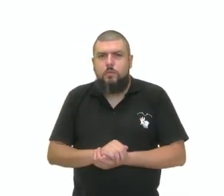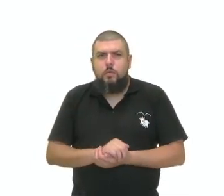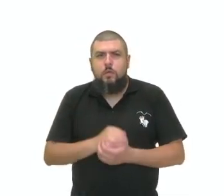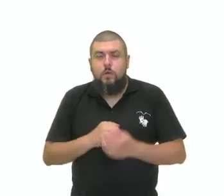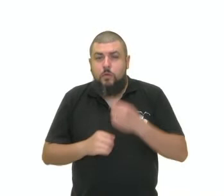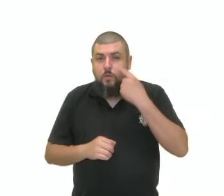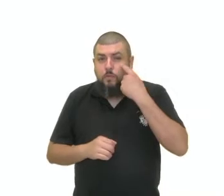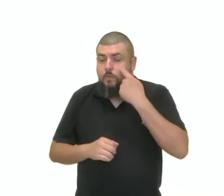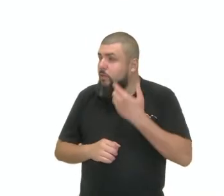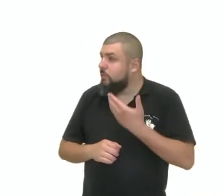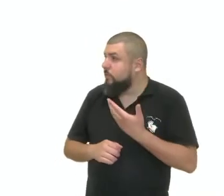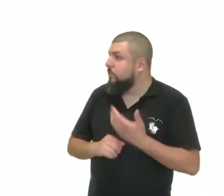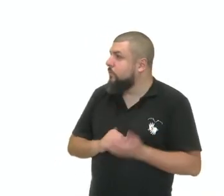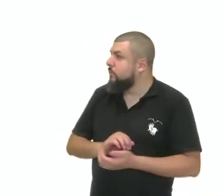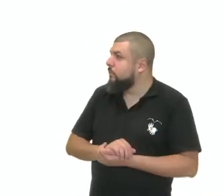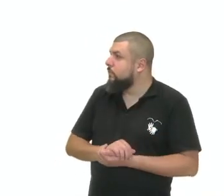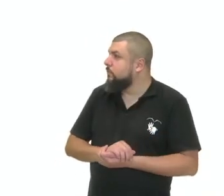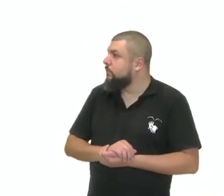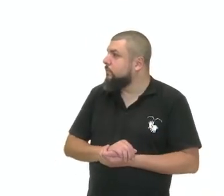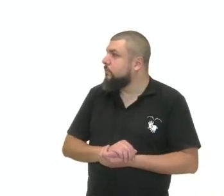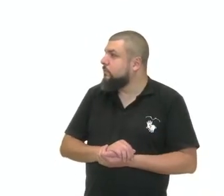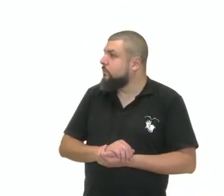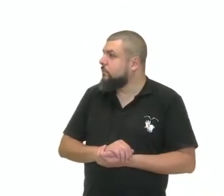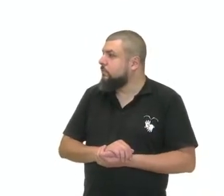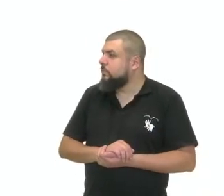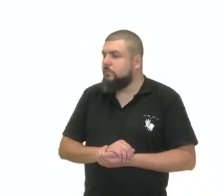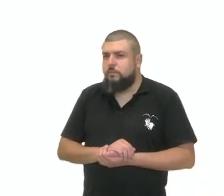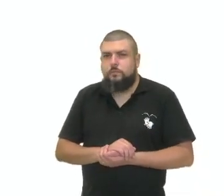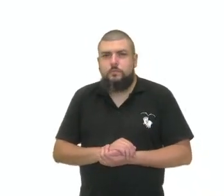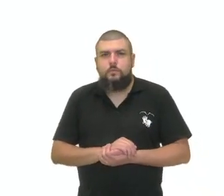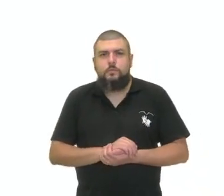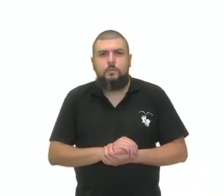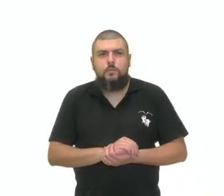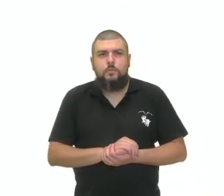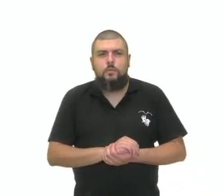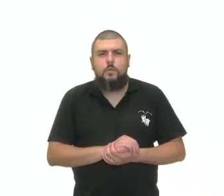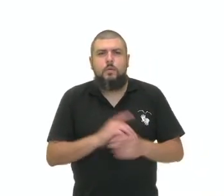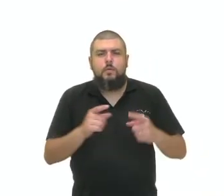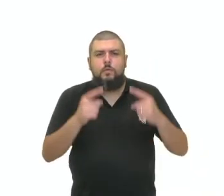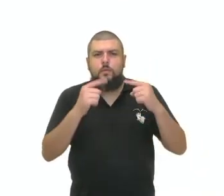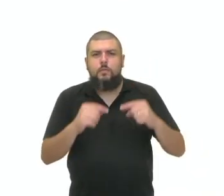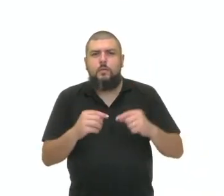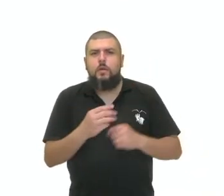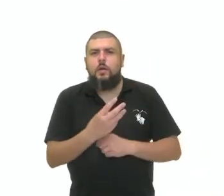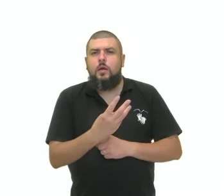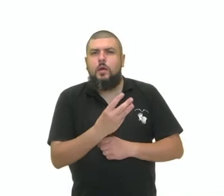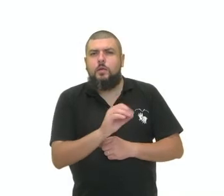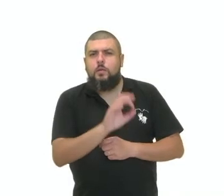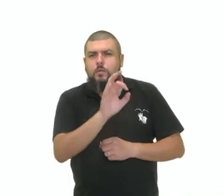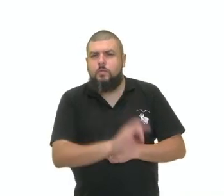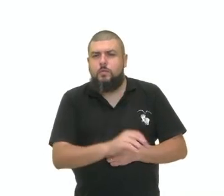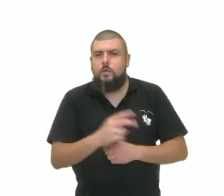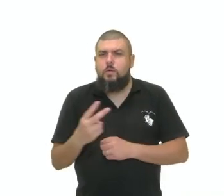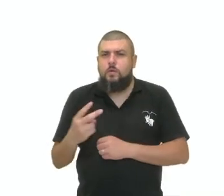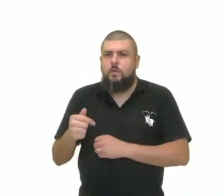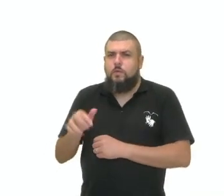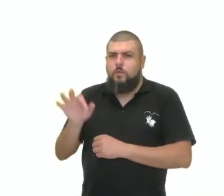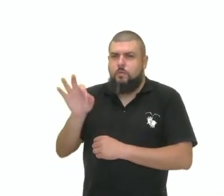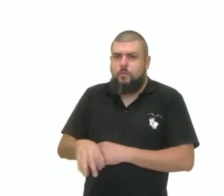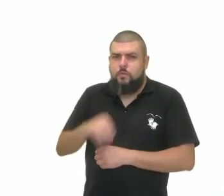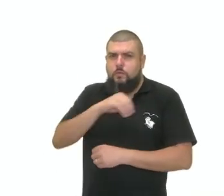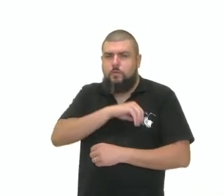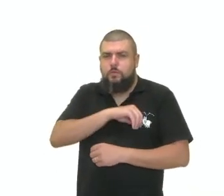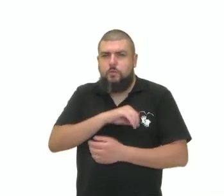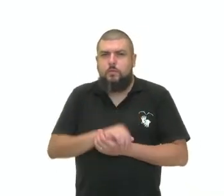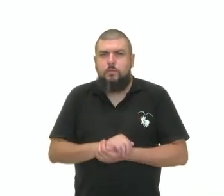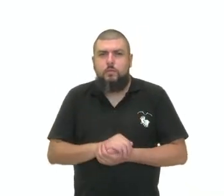1976, 11%. Os 30% seguintes, em 1960, 27% da renda. Em